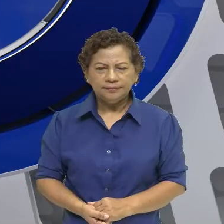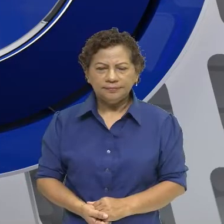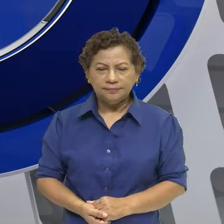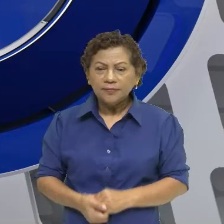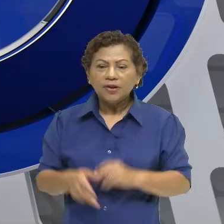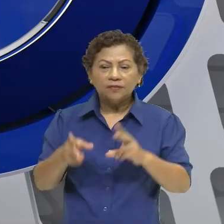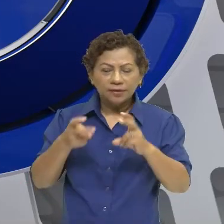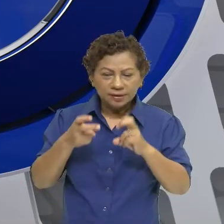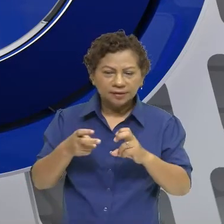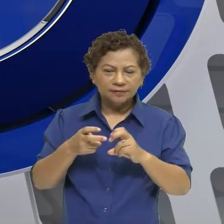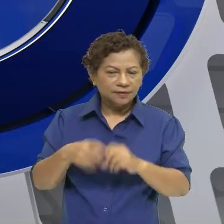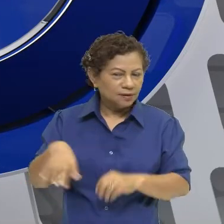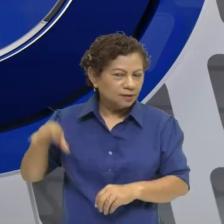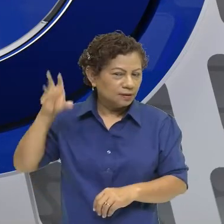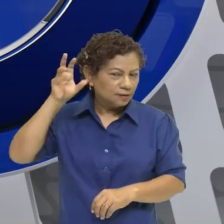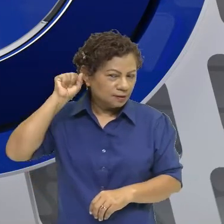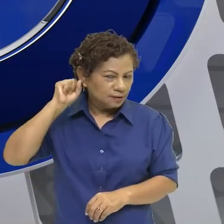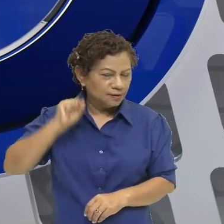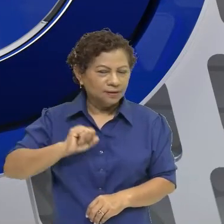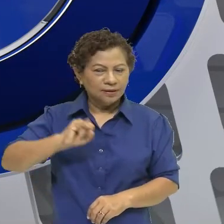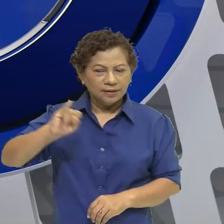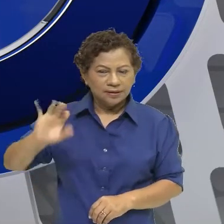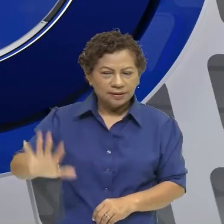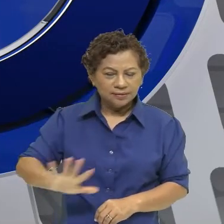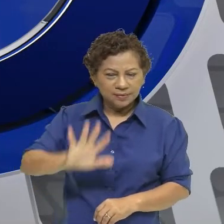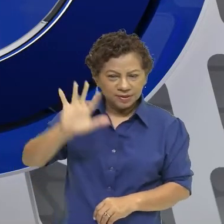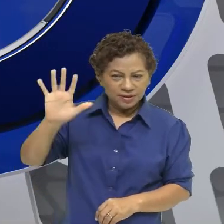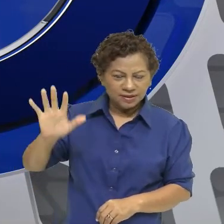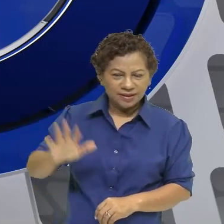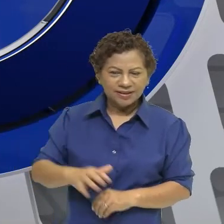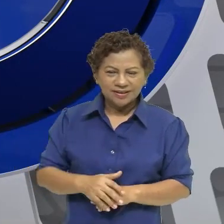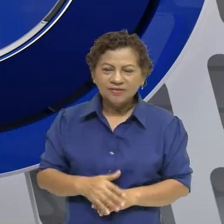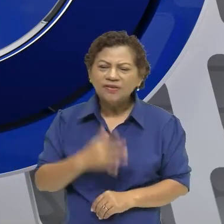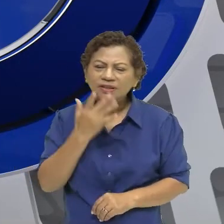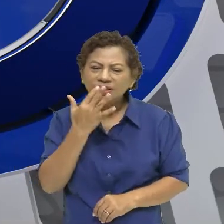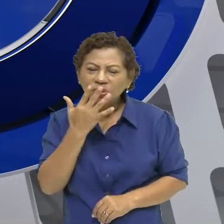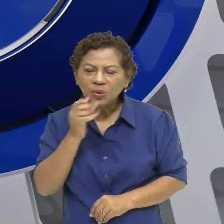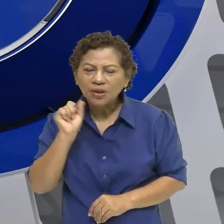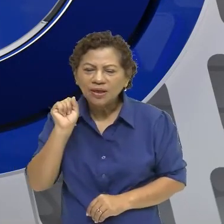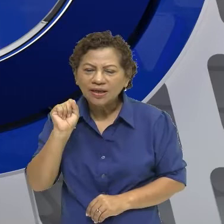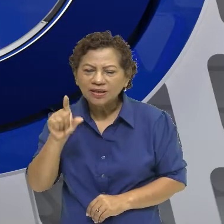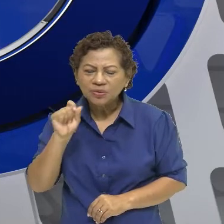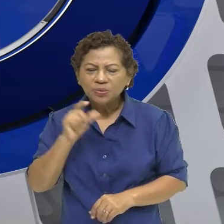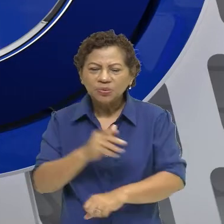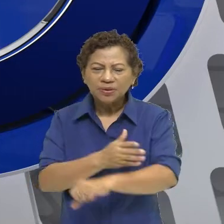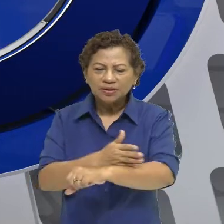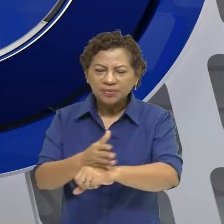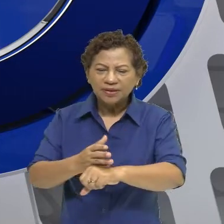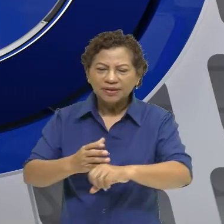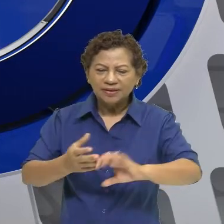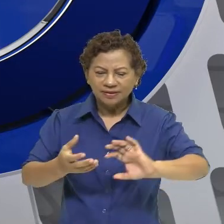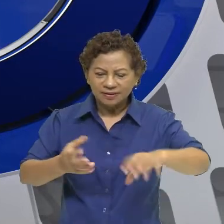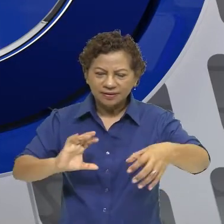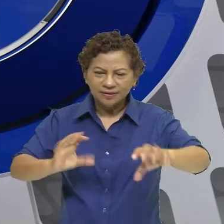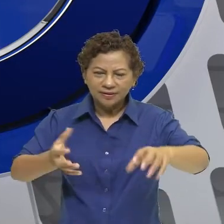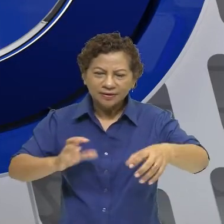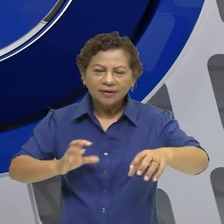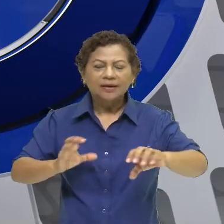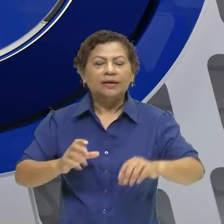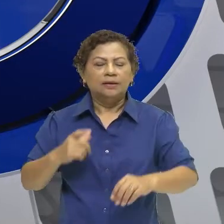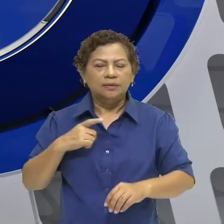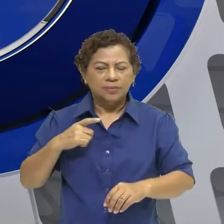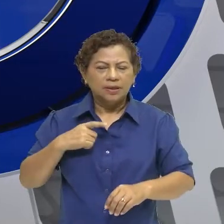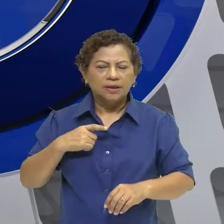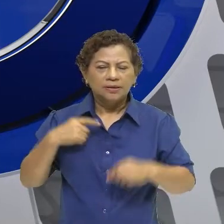Vocês viram na imagem as miçanguinhas, né? As contas que eles colocam para fazer também ajudar no som